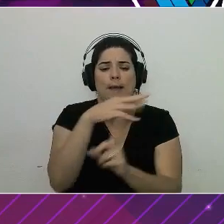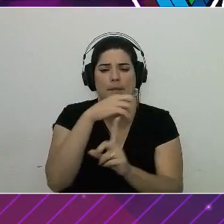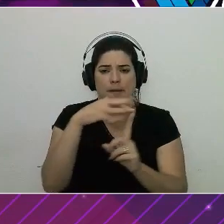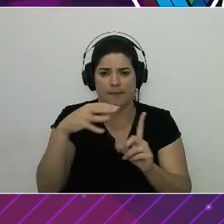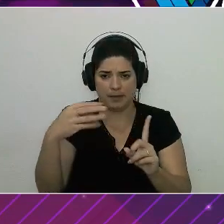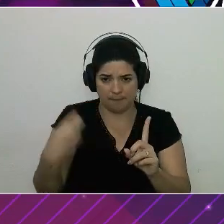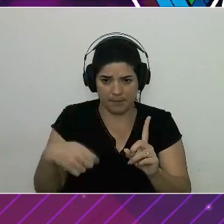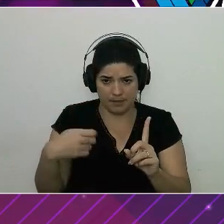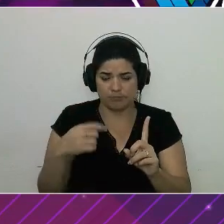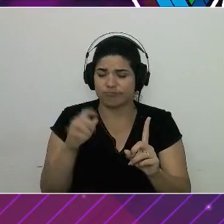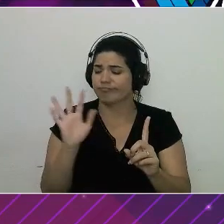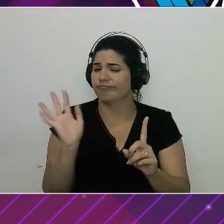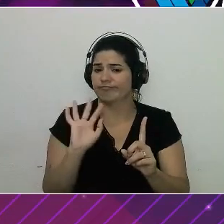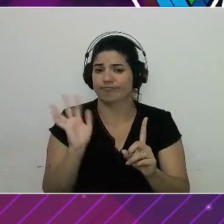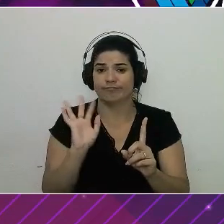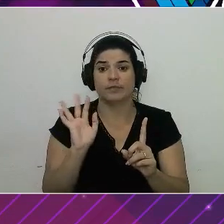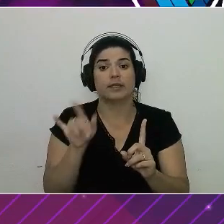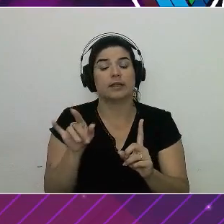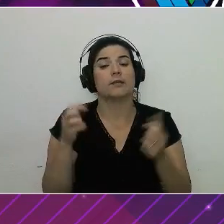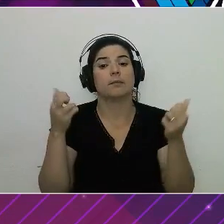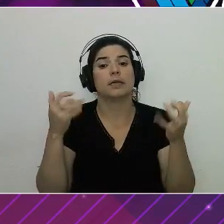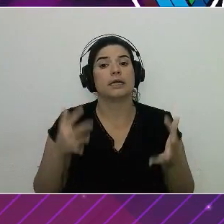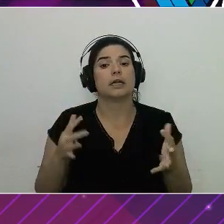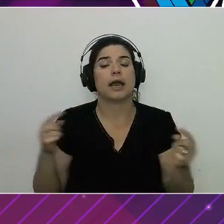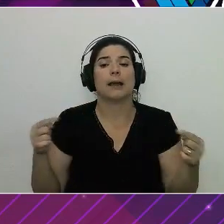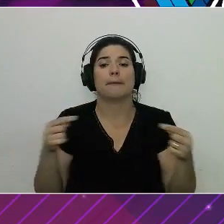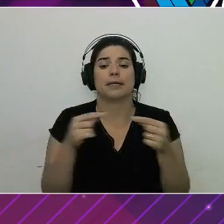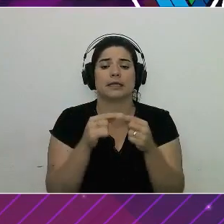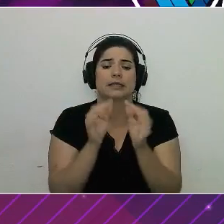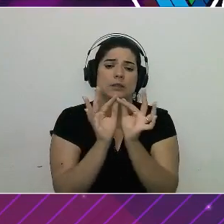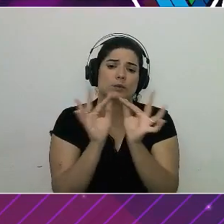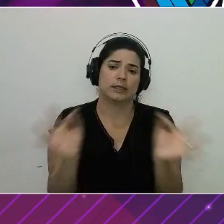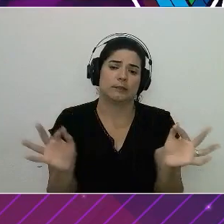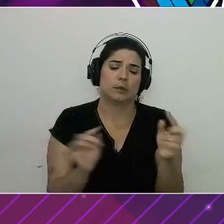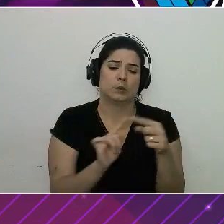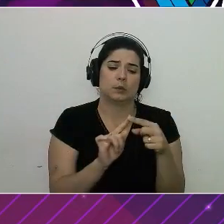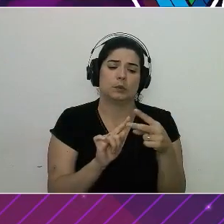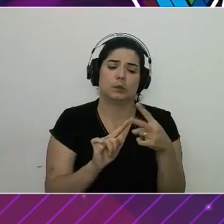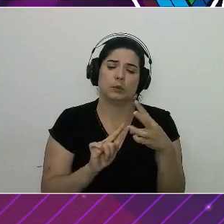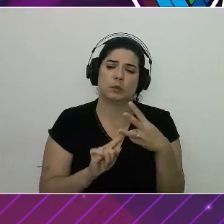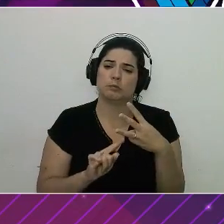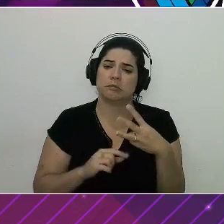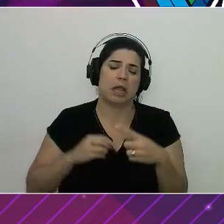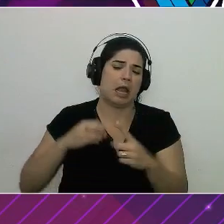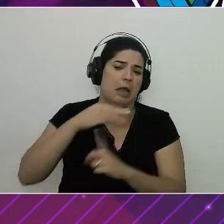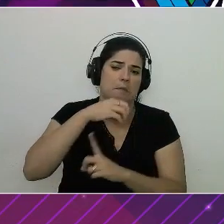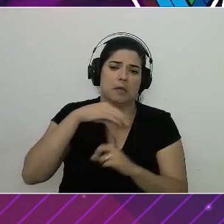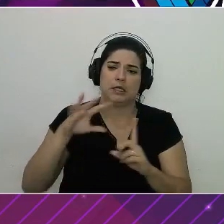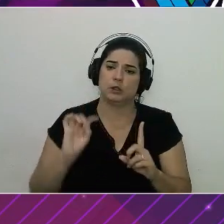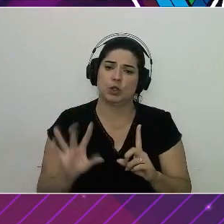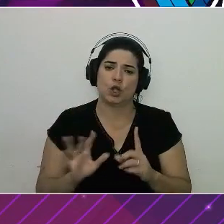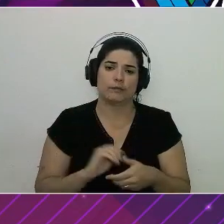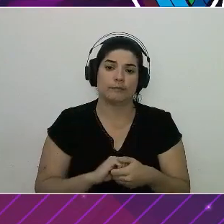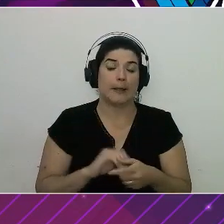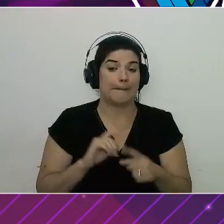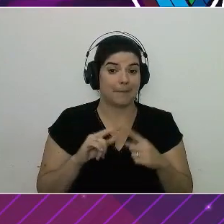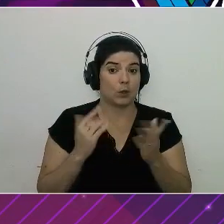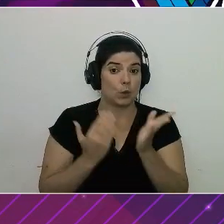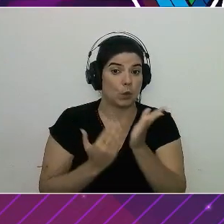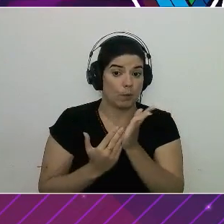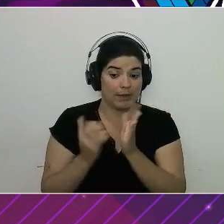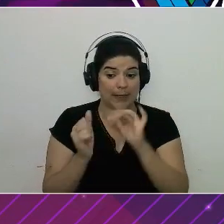a gente está falando aqui de uma aplicação simples, com 2, 3 APIs. Mas a partir do momento que você começa a escalar a sua aplicação e você tem